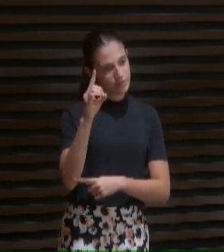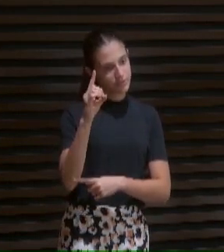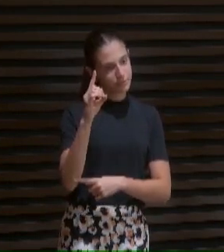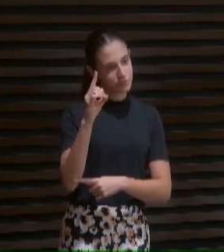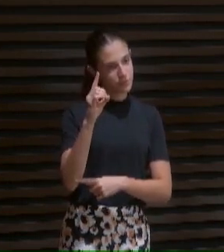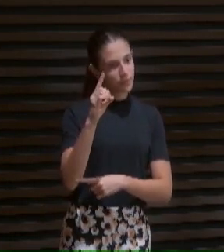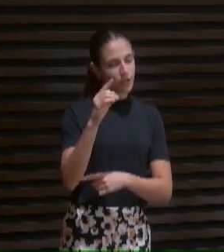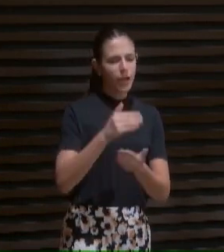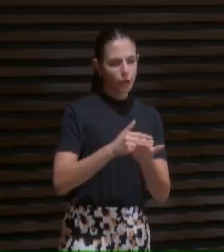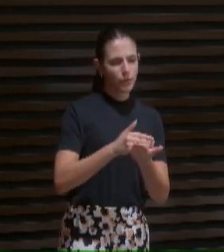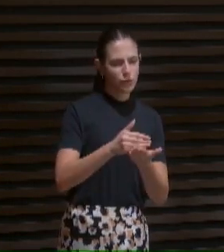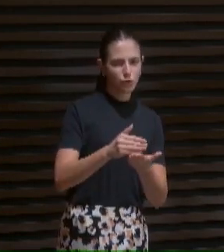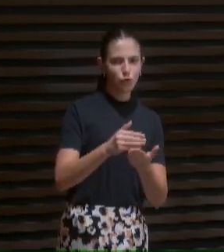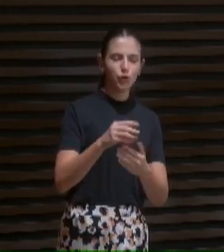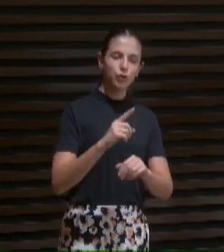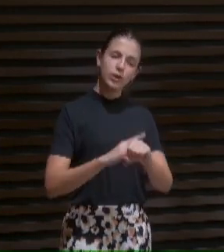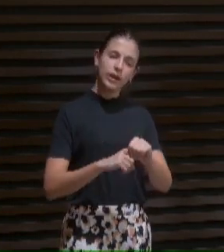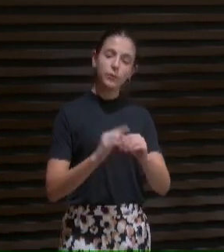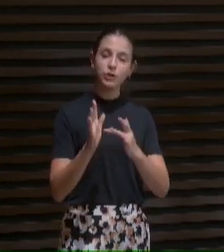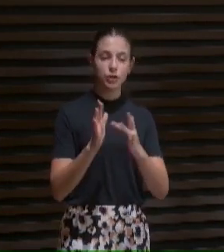lá no tempo de Jesus, mas ele vem se